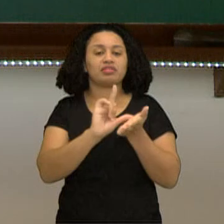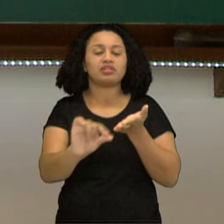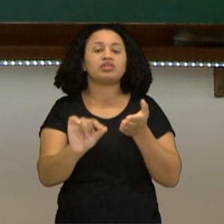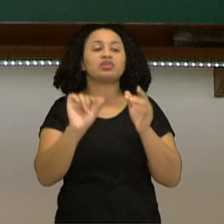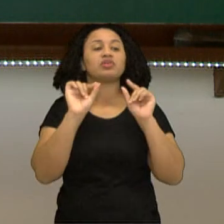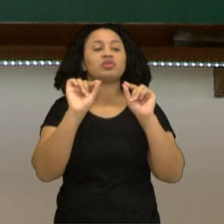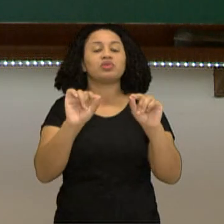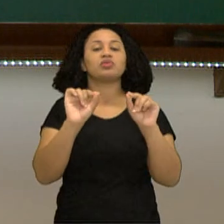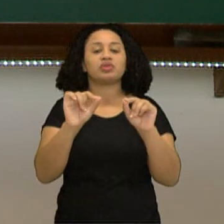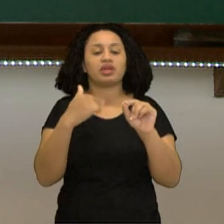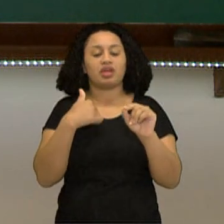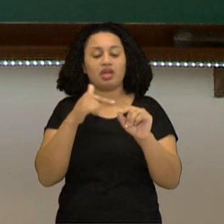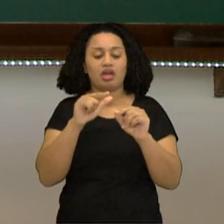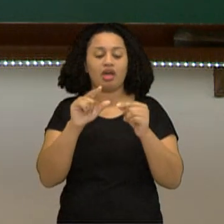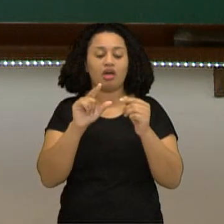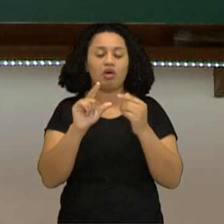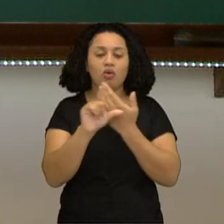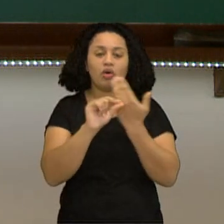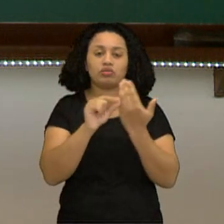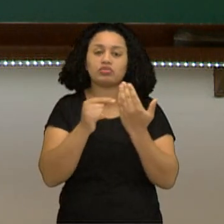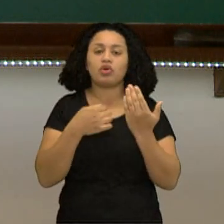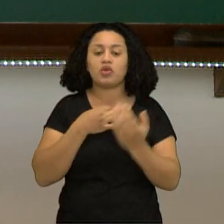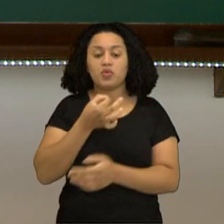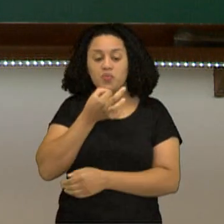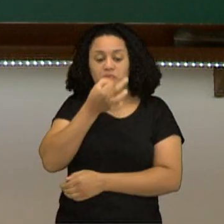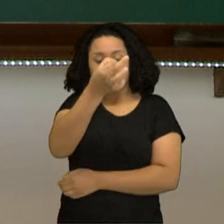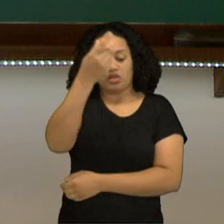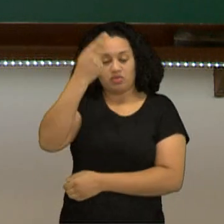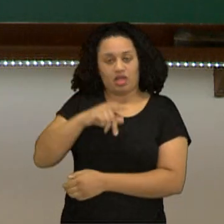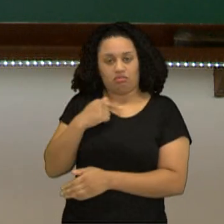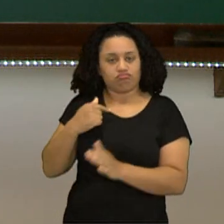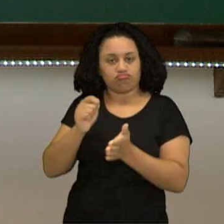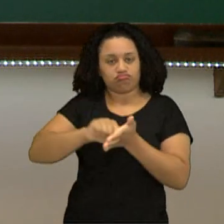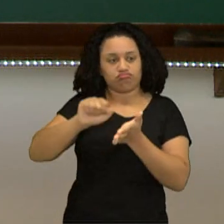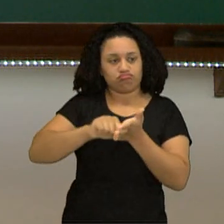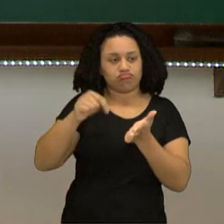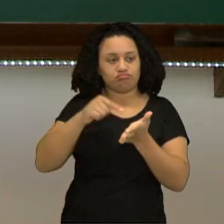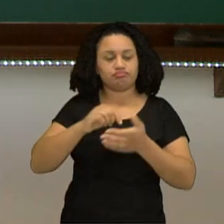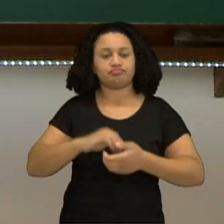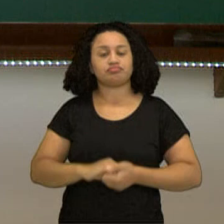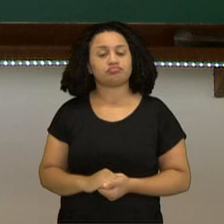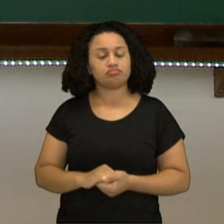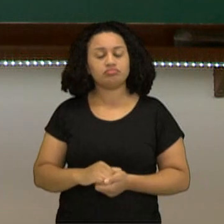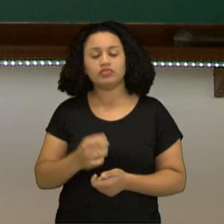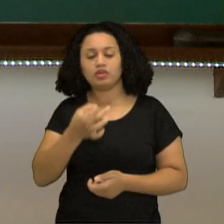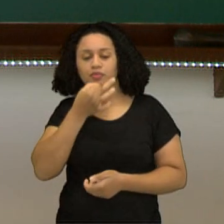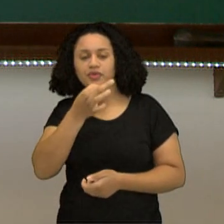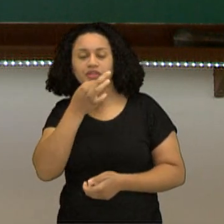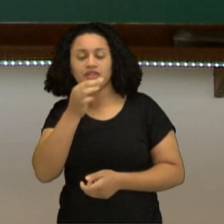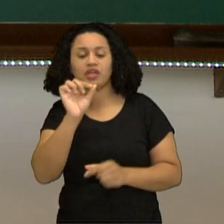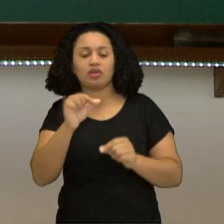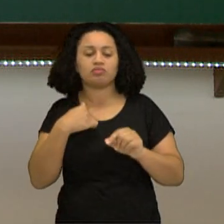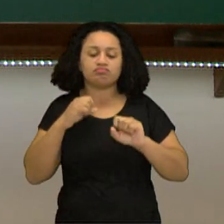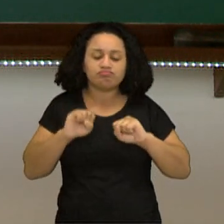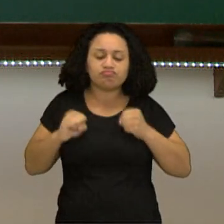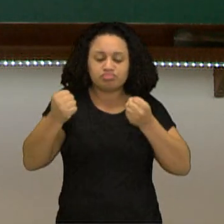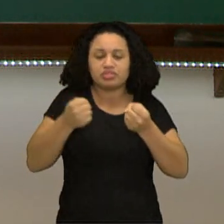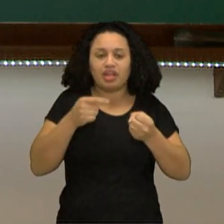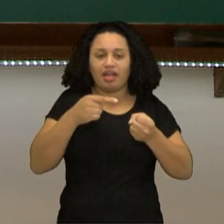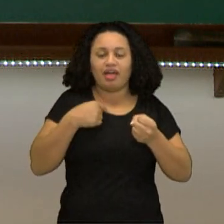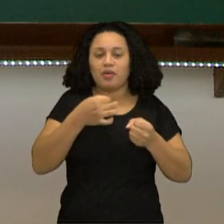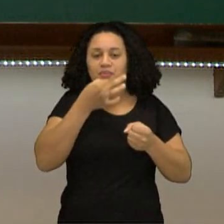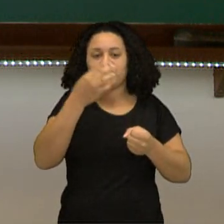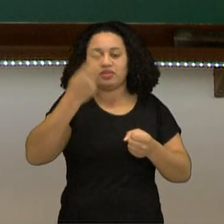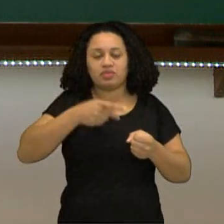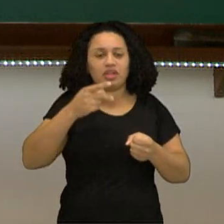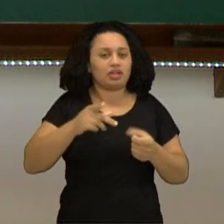opinião é o autor expor a sua opinião, tá? Expor a sua opinião, defender a sua tese. O